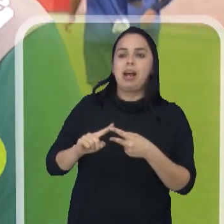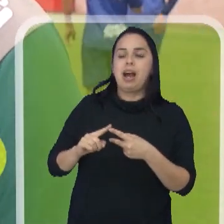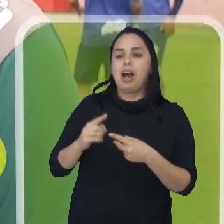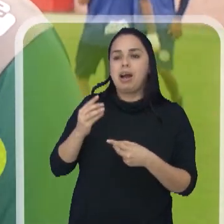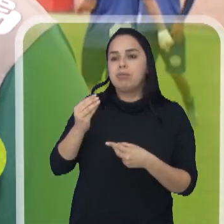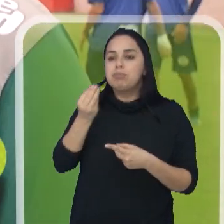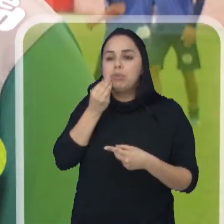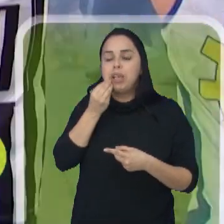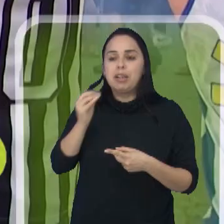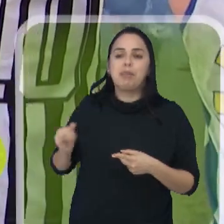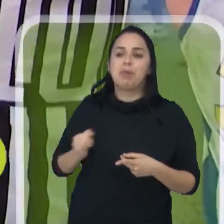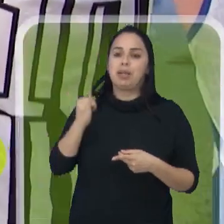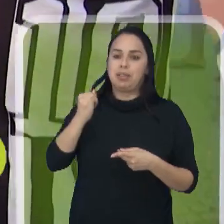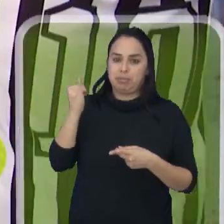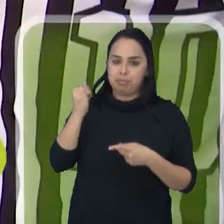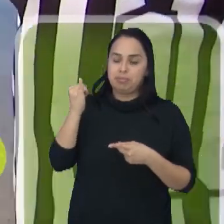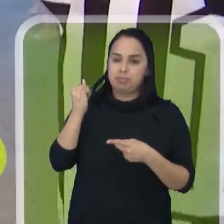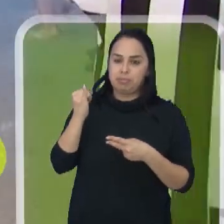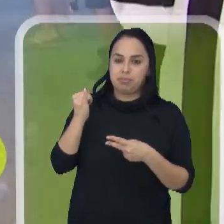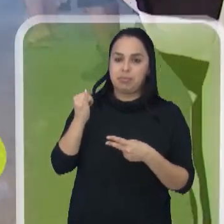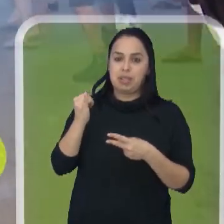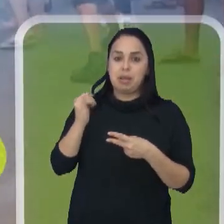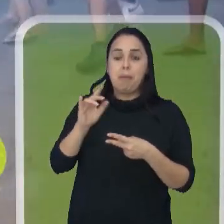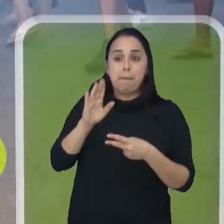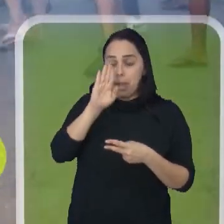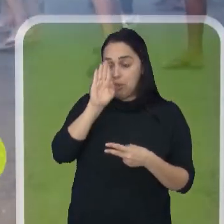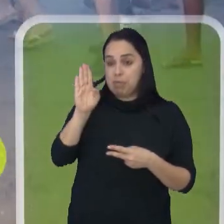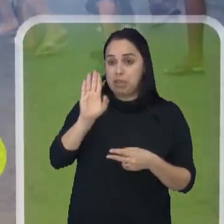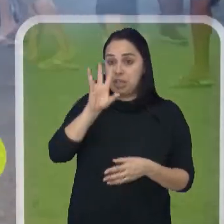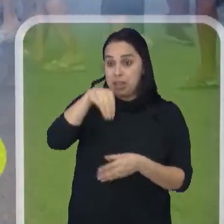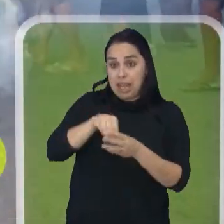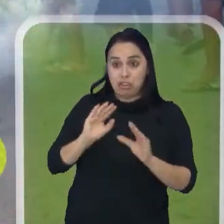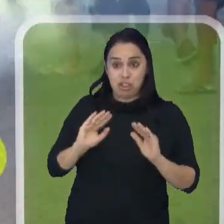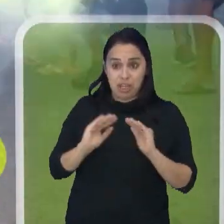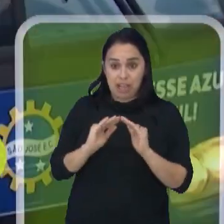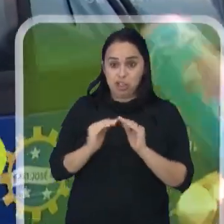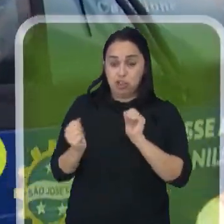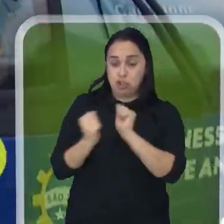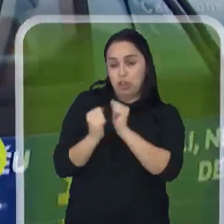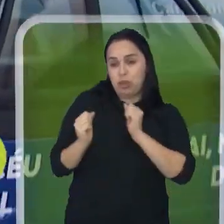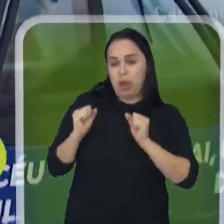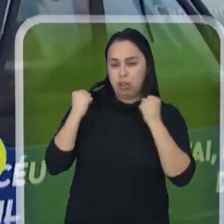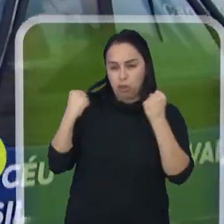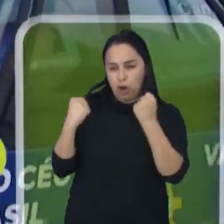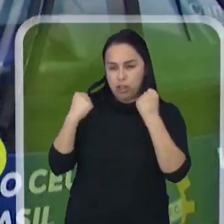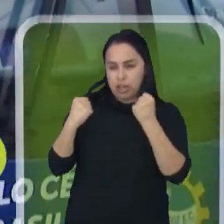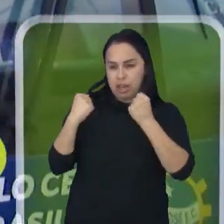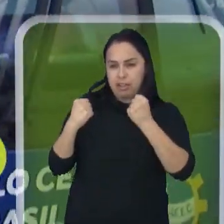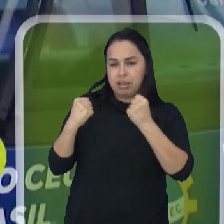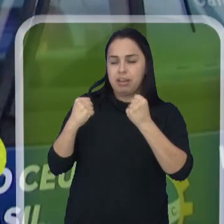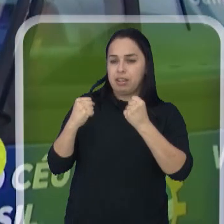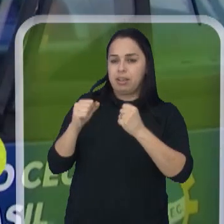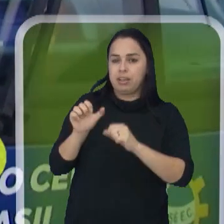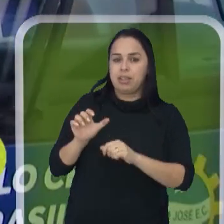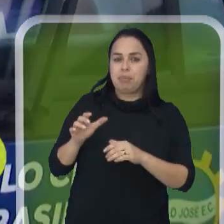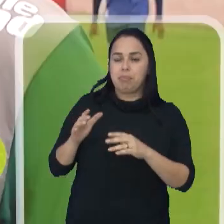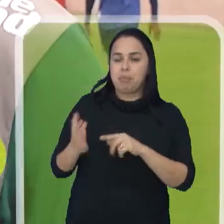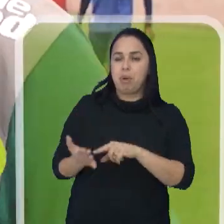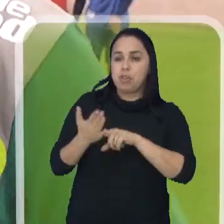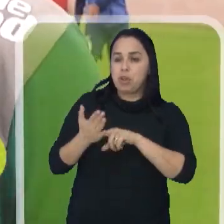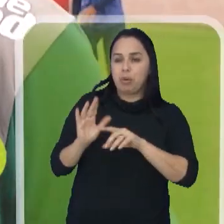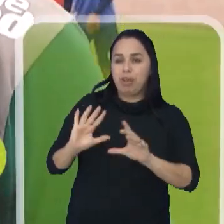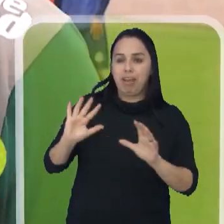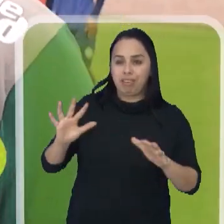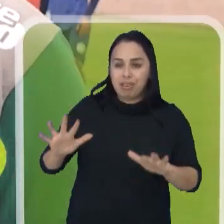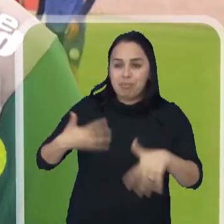Você poder reverter, principalmente jogando em casa, né? Eu acho que junto com a nossa torcida, o time mostrou que é forte, né? Então tenho